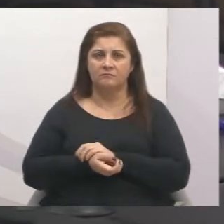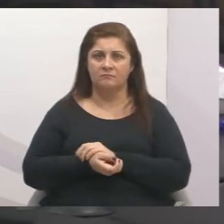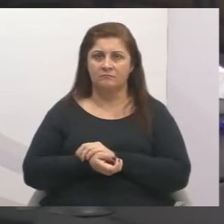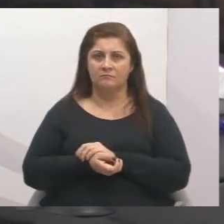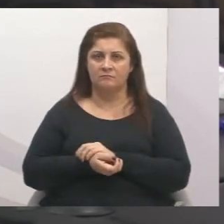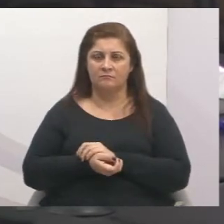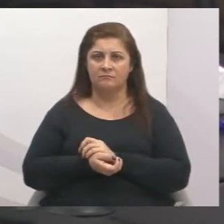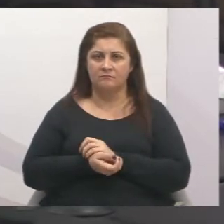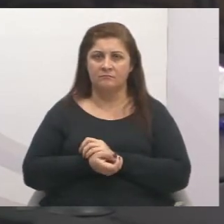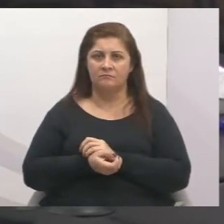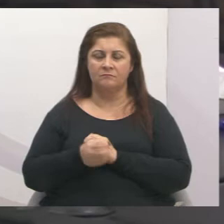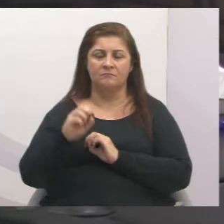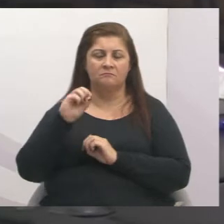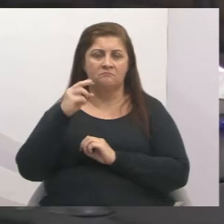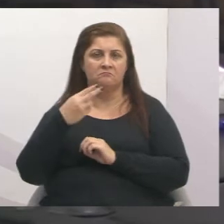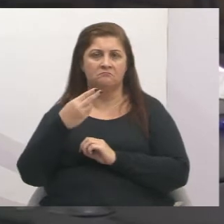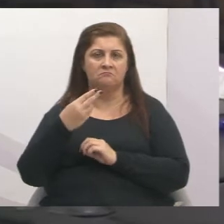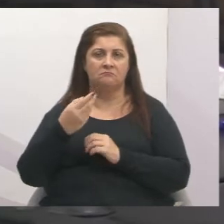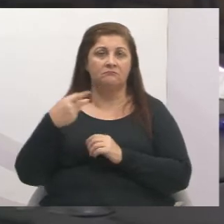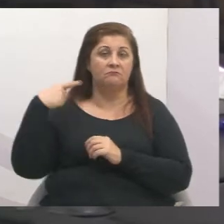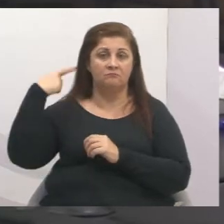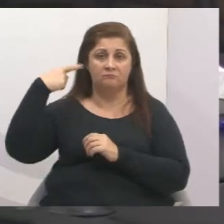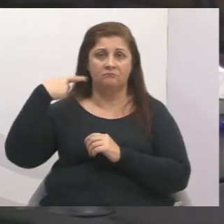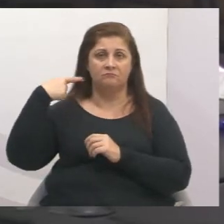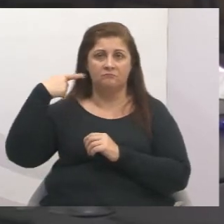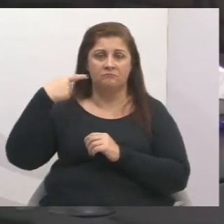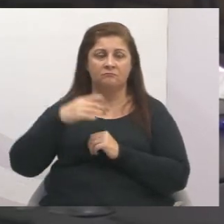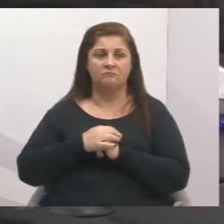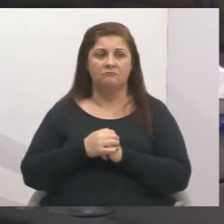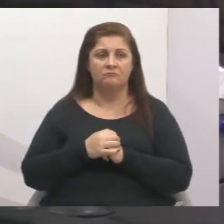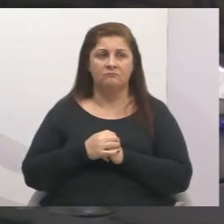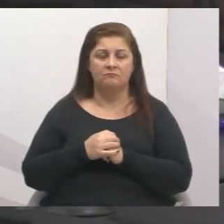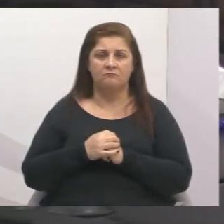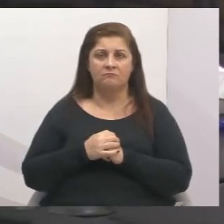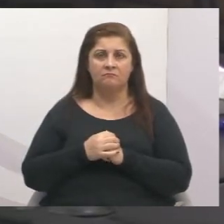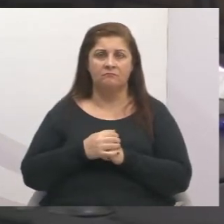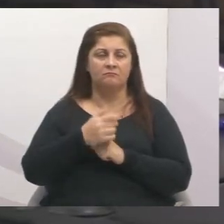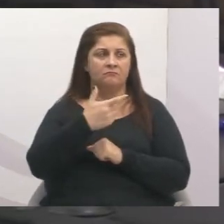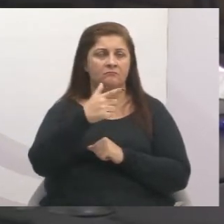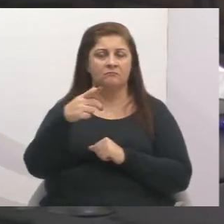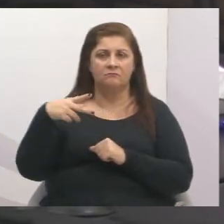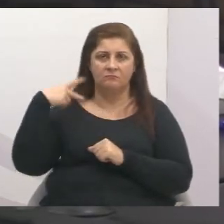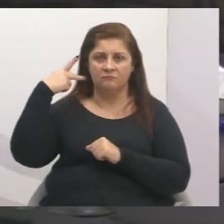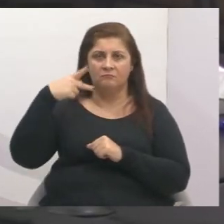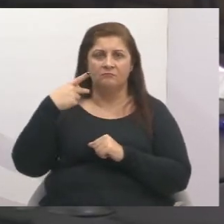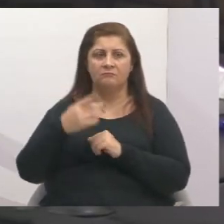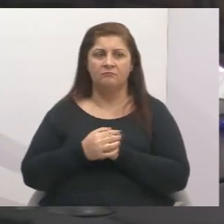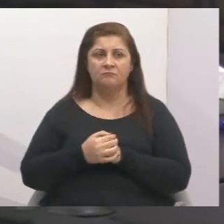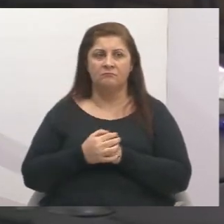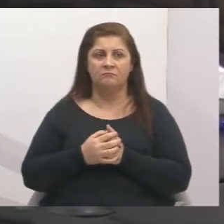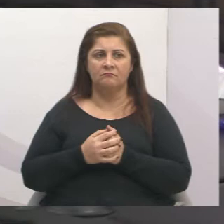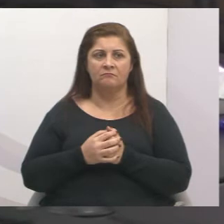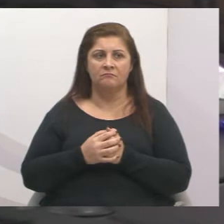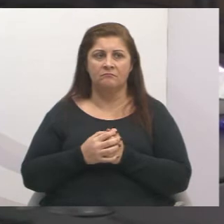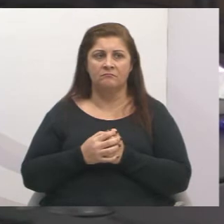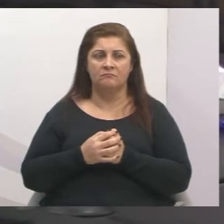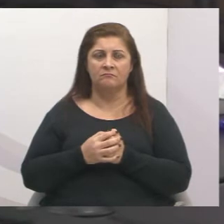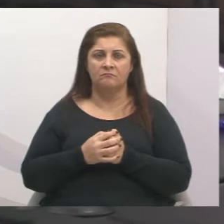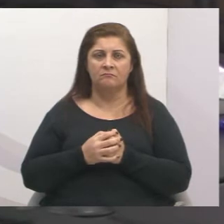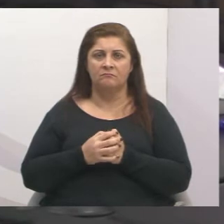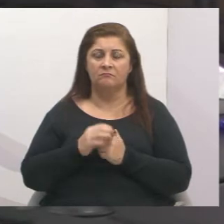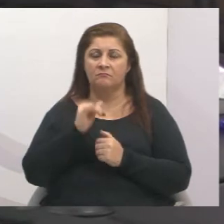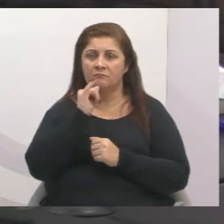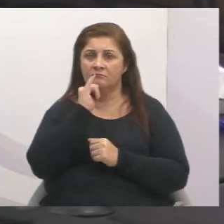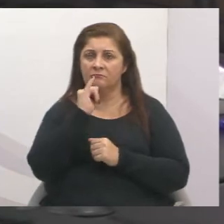da advocacia, e quero ser justo com os demais vereadores, com Vossa Excelência o Prefeito, né? E dizer